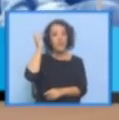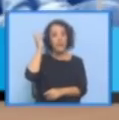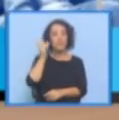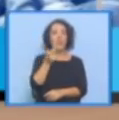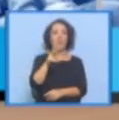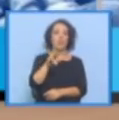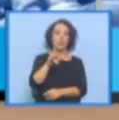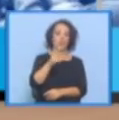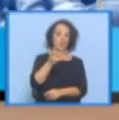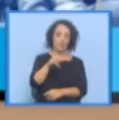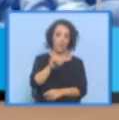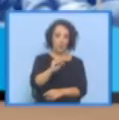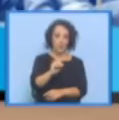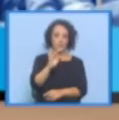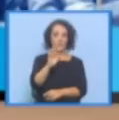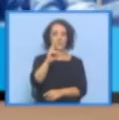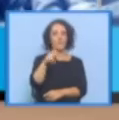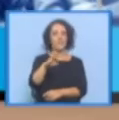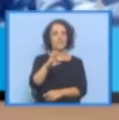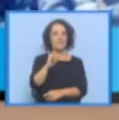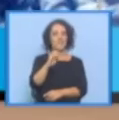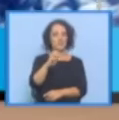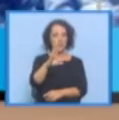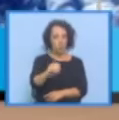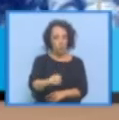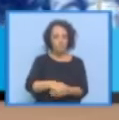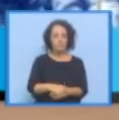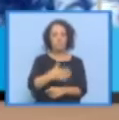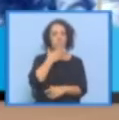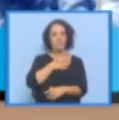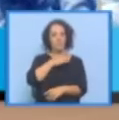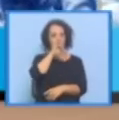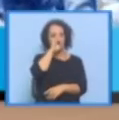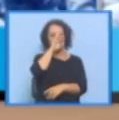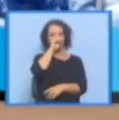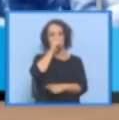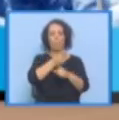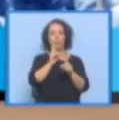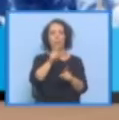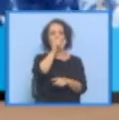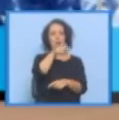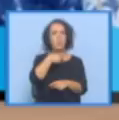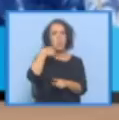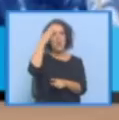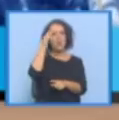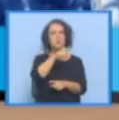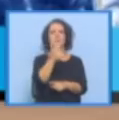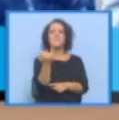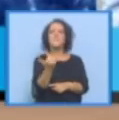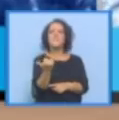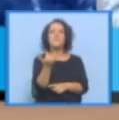António Francisco. E surpreendeu-me porque ele foi de um acolhimento. Eu penso que na altura ele era vice-reitor do